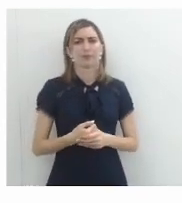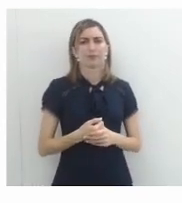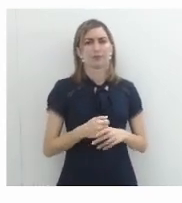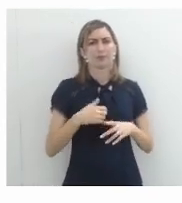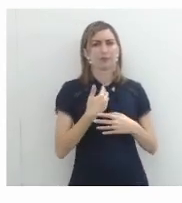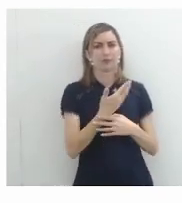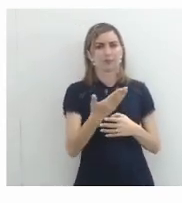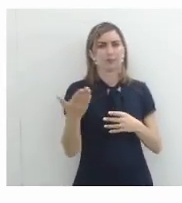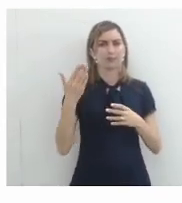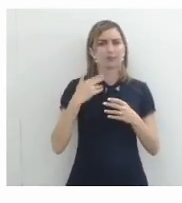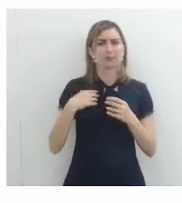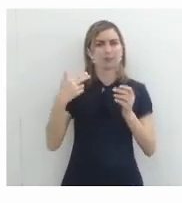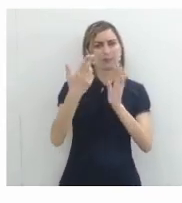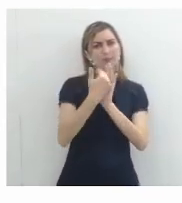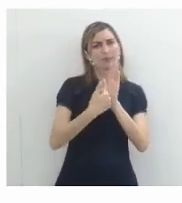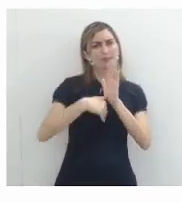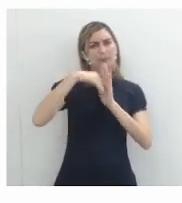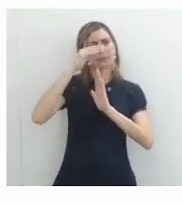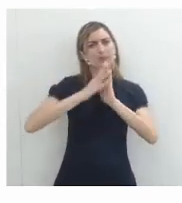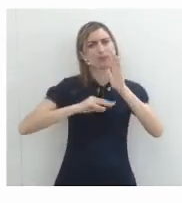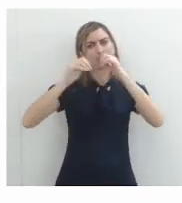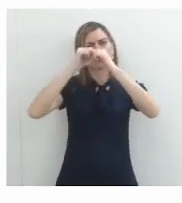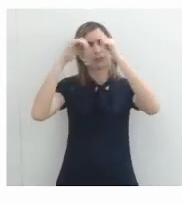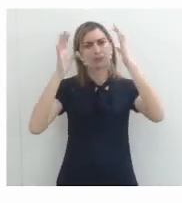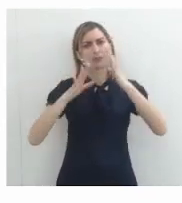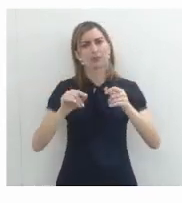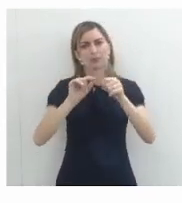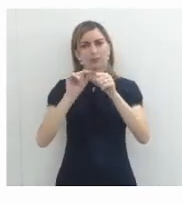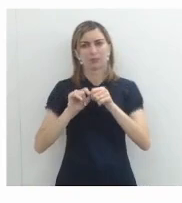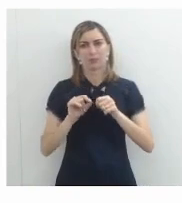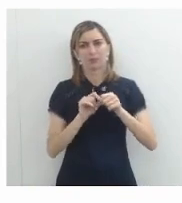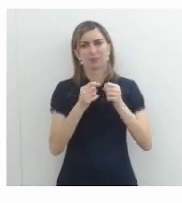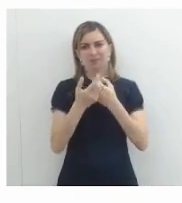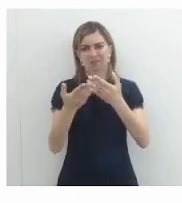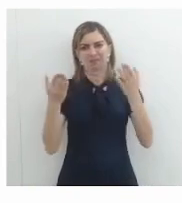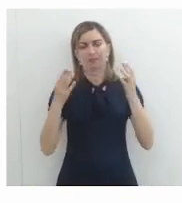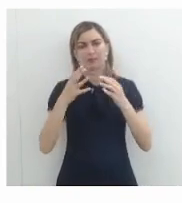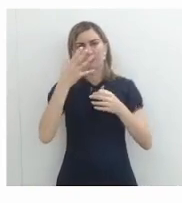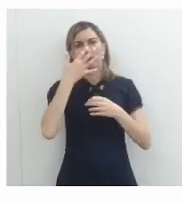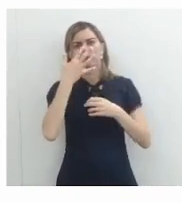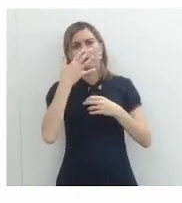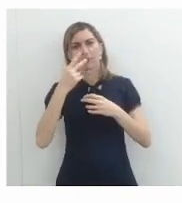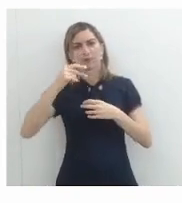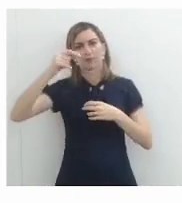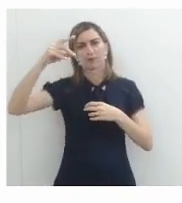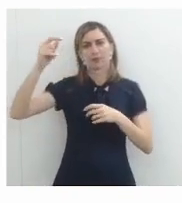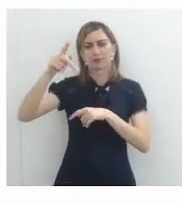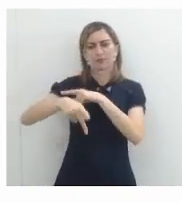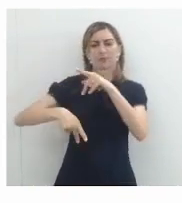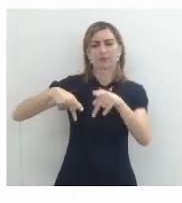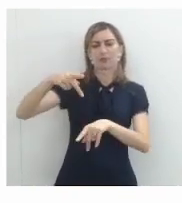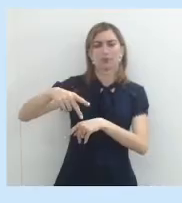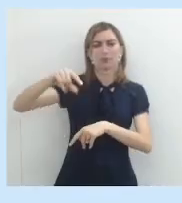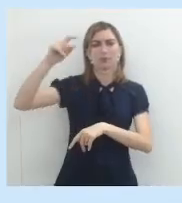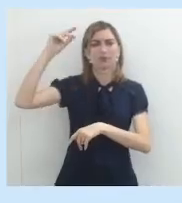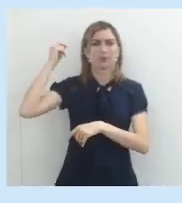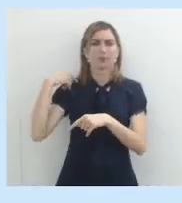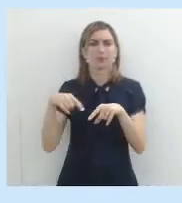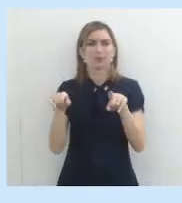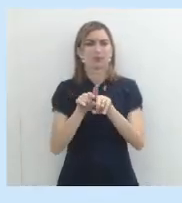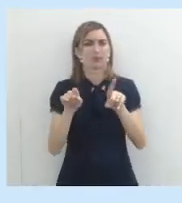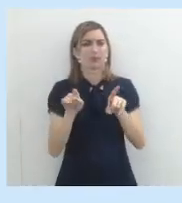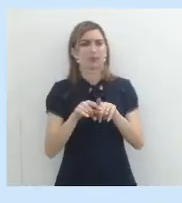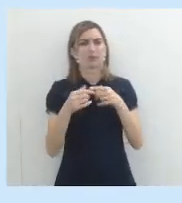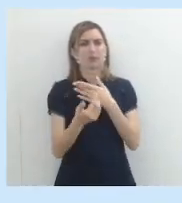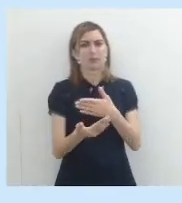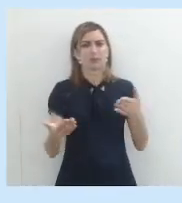As sofisticadas pinturas e esculturas produzidas pelos gregos foram admiradas por muitos povos da antiguidade. Também então que vai